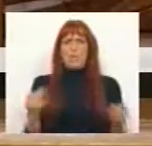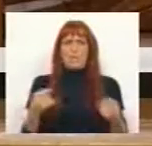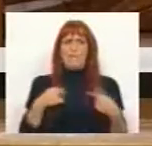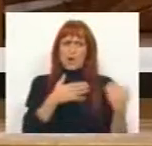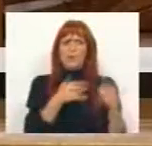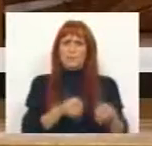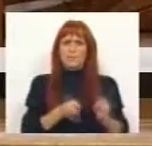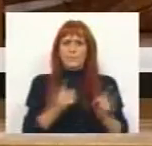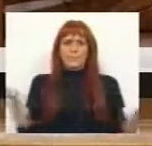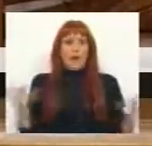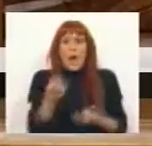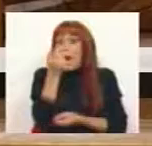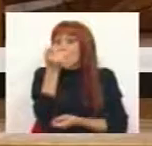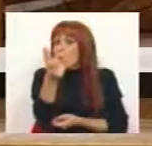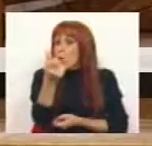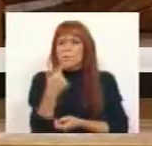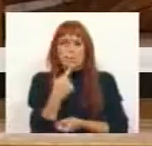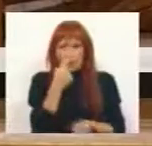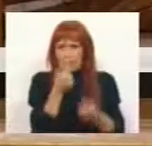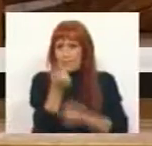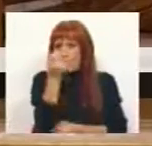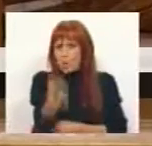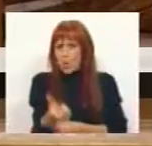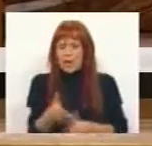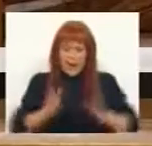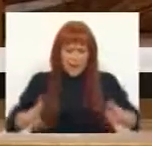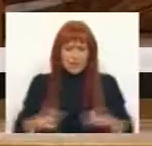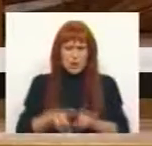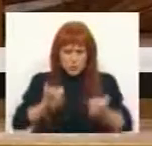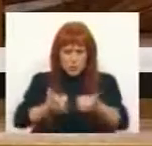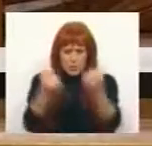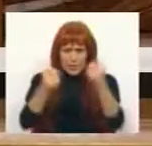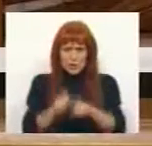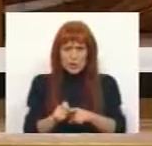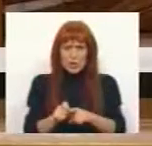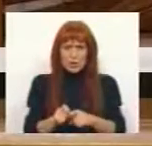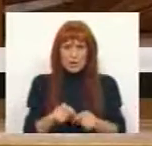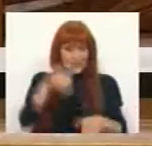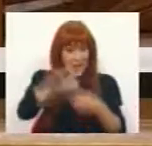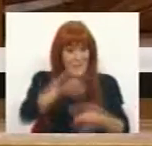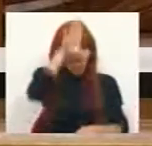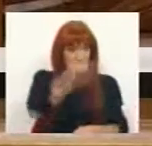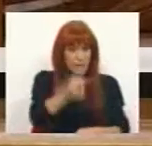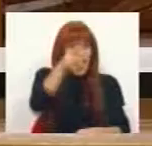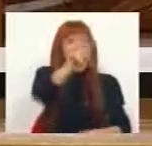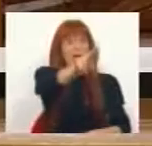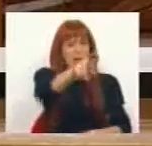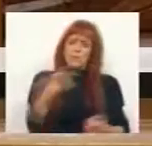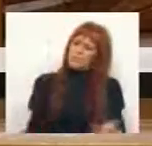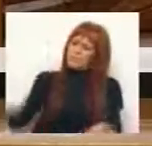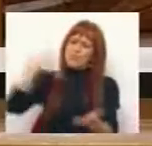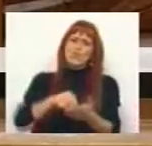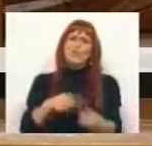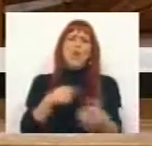essas responsabilidades. É pouco, muito pouco. É preciso que os partidos que compunham o governo anterior